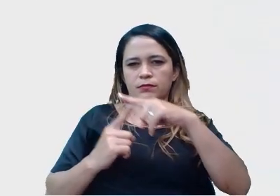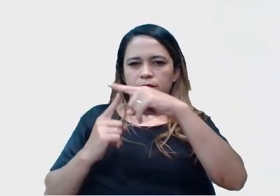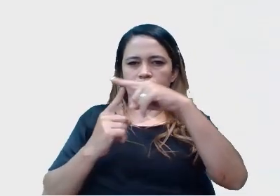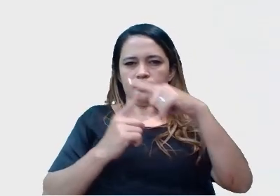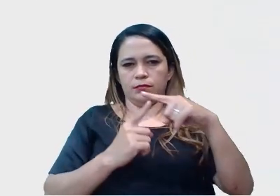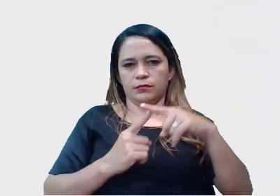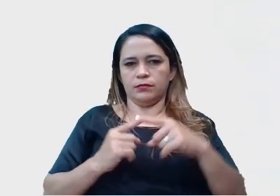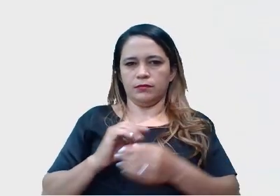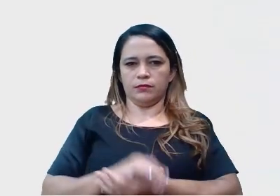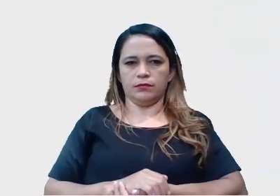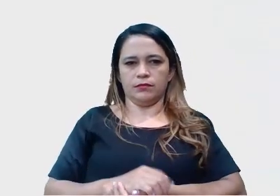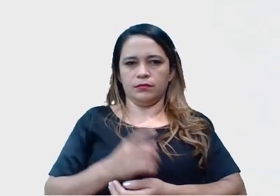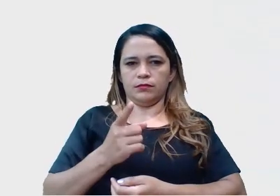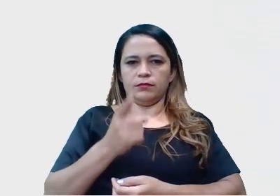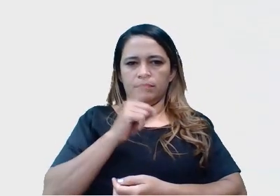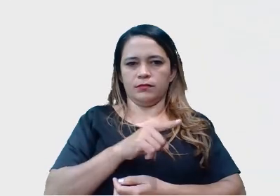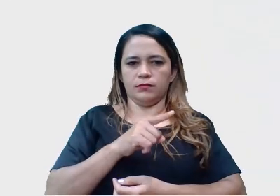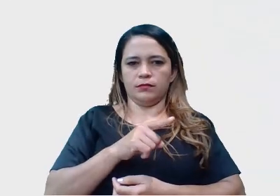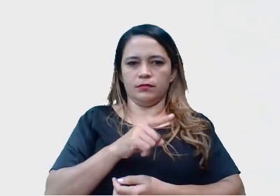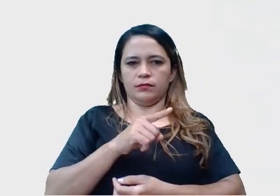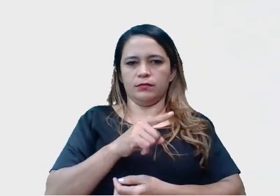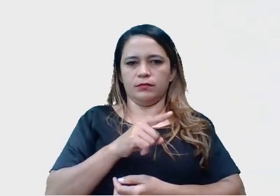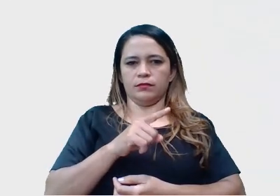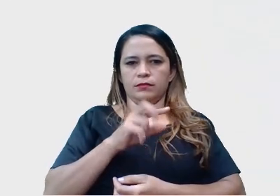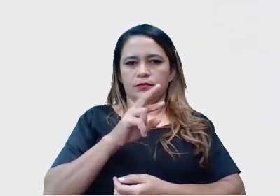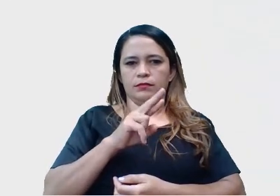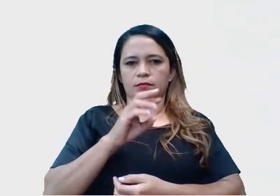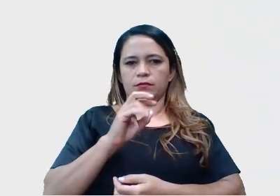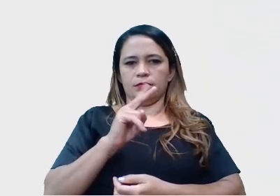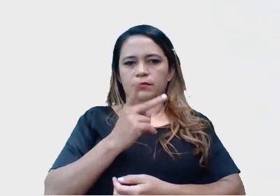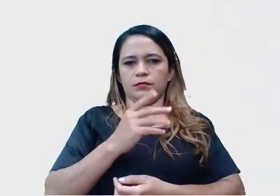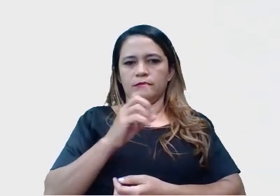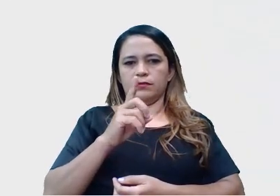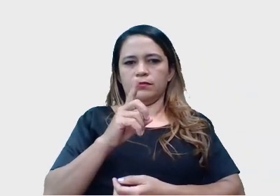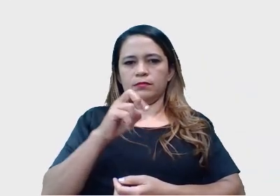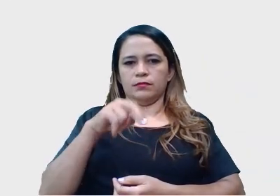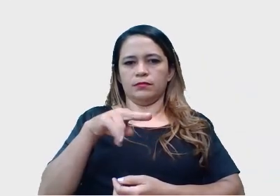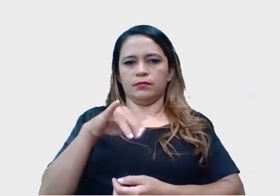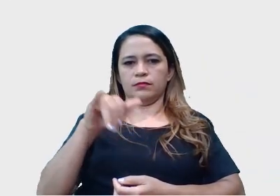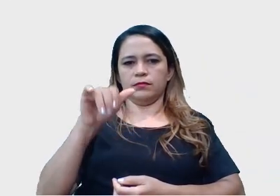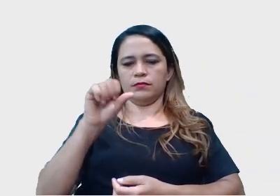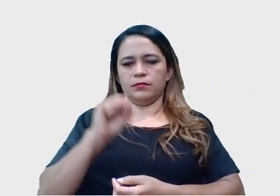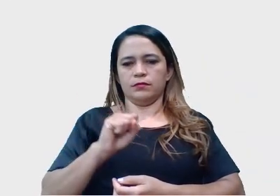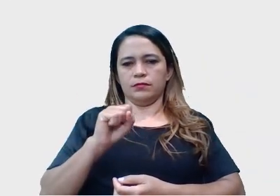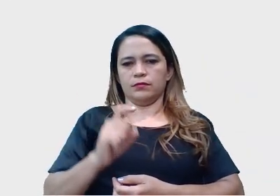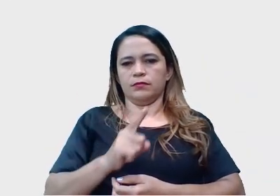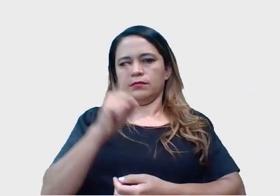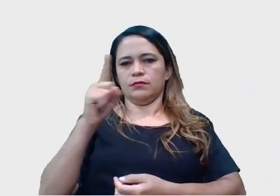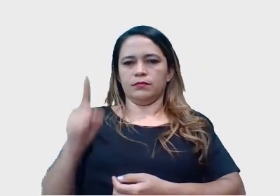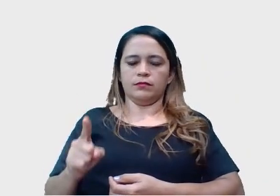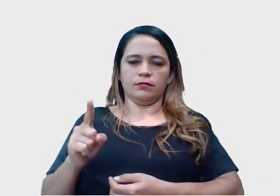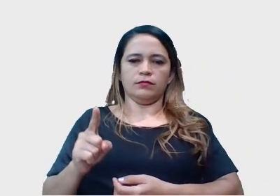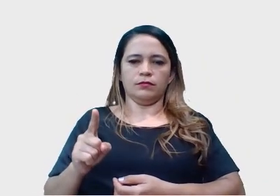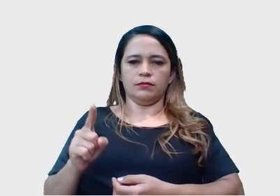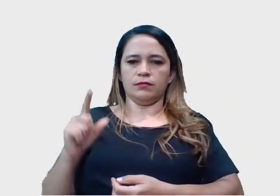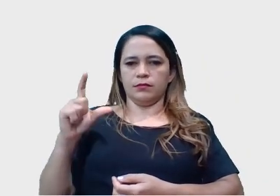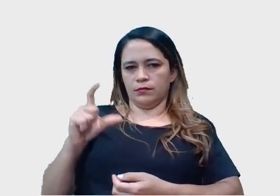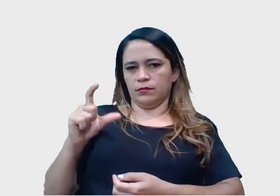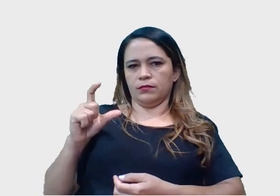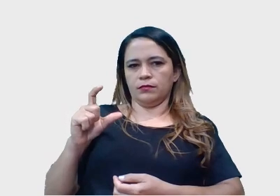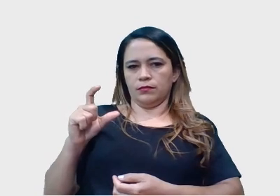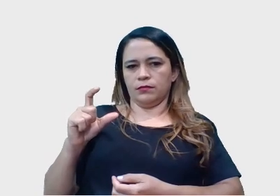tá? Esse é o barbeiro chamado Rhodnius, que é um possível transmissor do protozoário. E aqui eu tenho um outro barbeirozinho também,